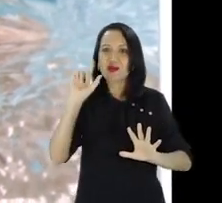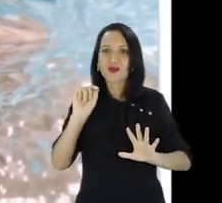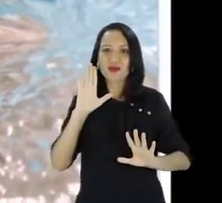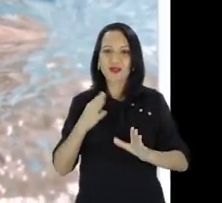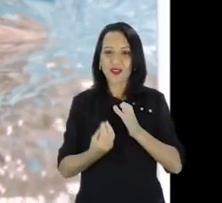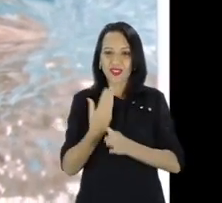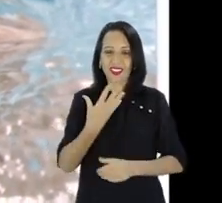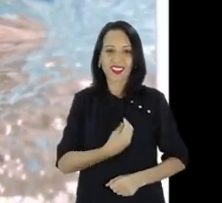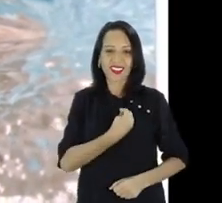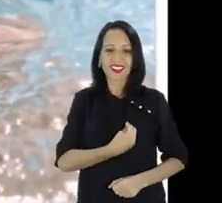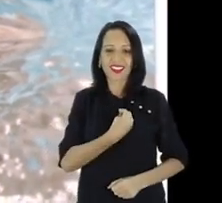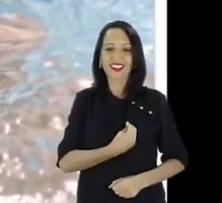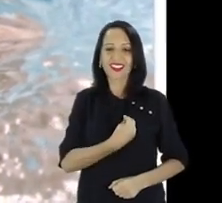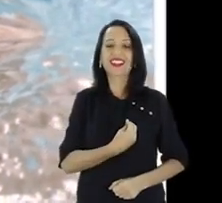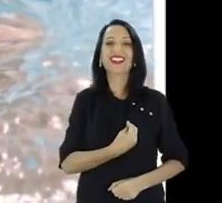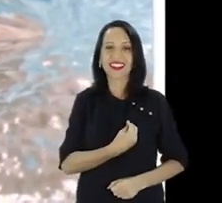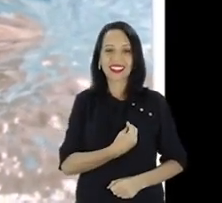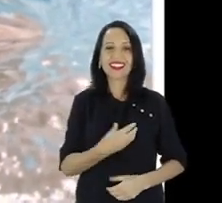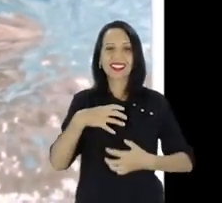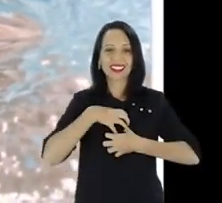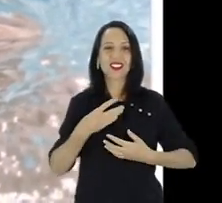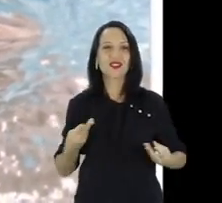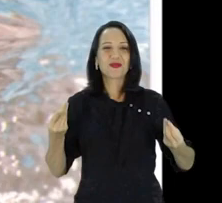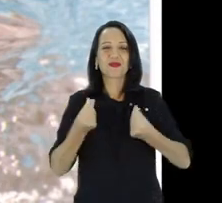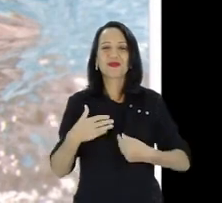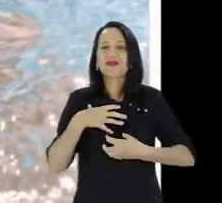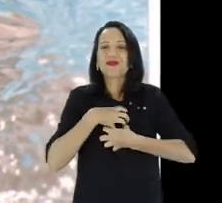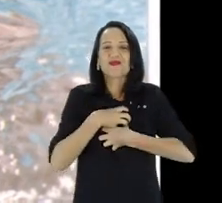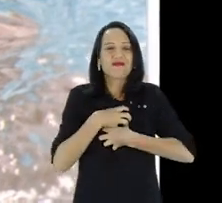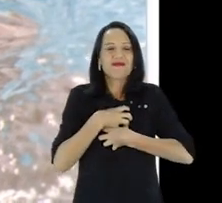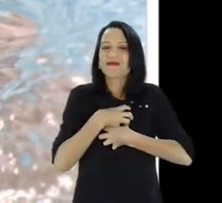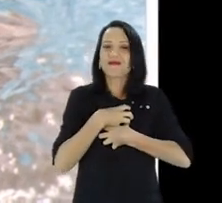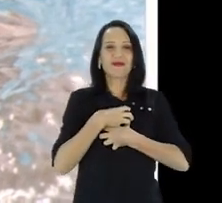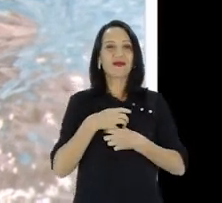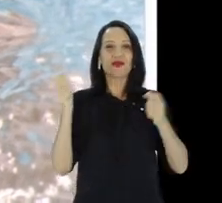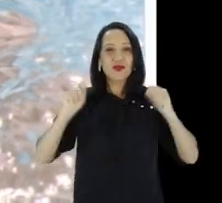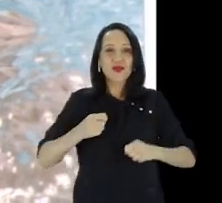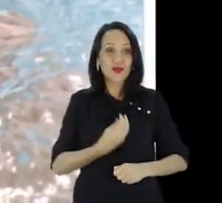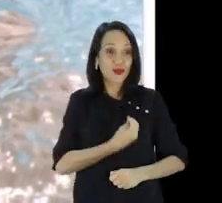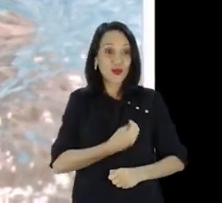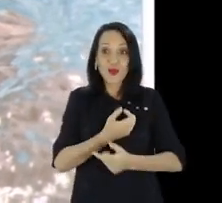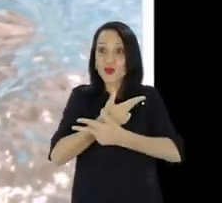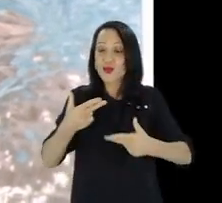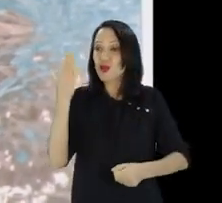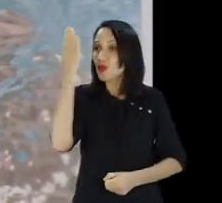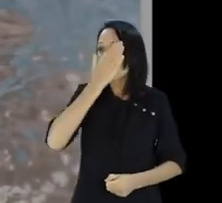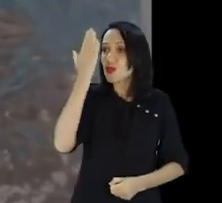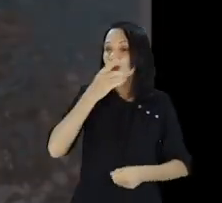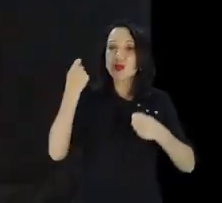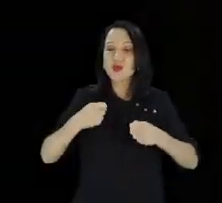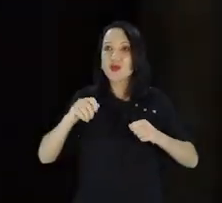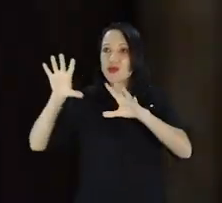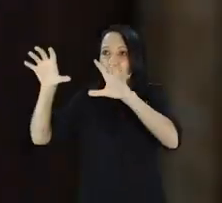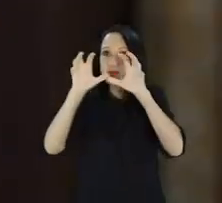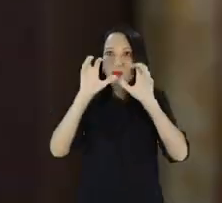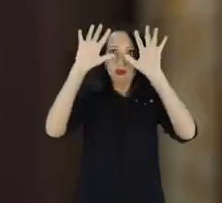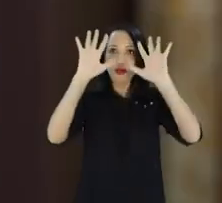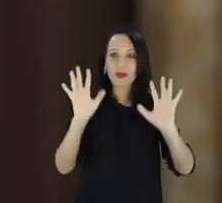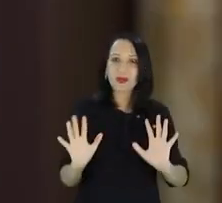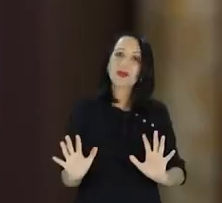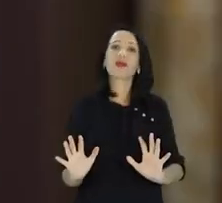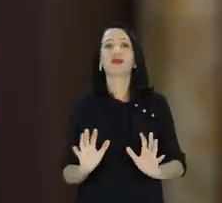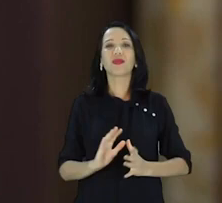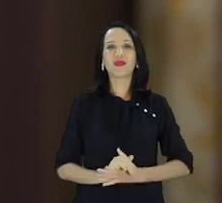já existia perto de mim assim ao meu redor de certa forma uma sensação de que existe algo que eu não estava vendo que eu precisava materializar